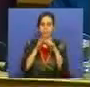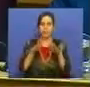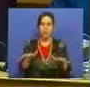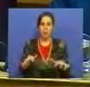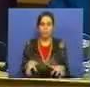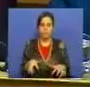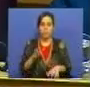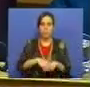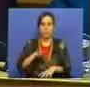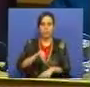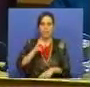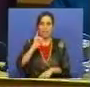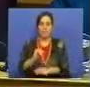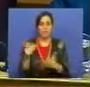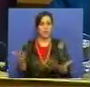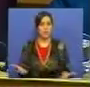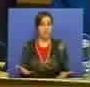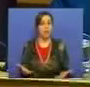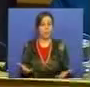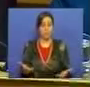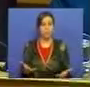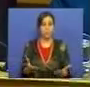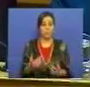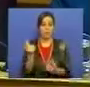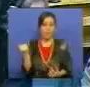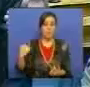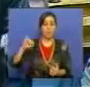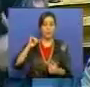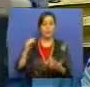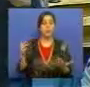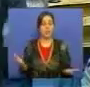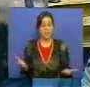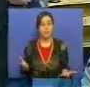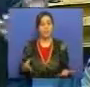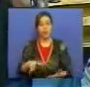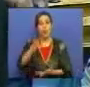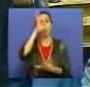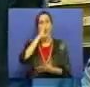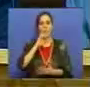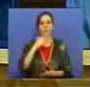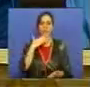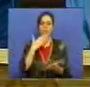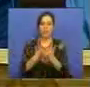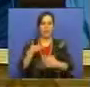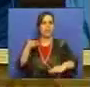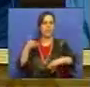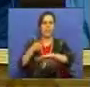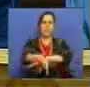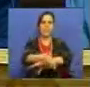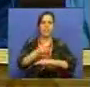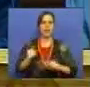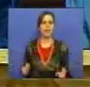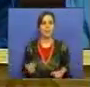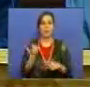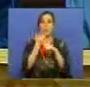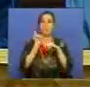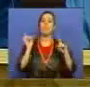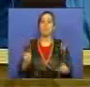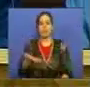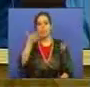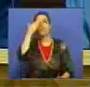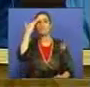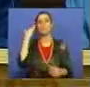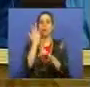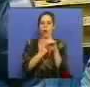da inflação, para cuja violação, aliás, o Governo contribui diretamente porque